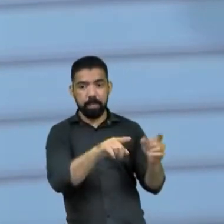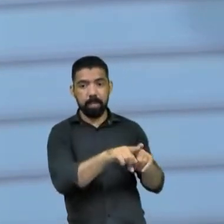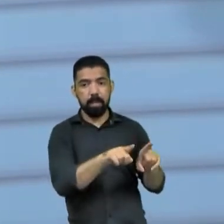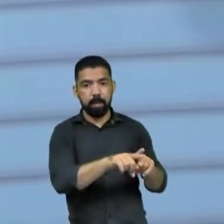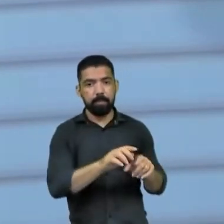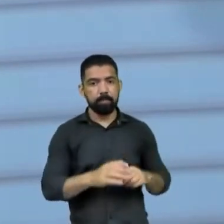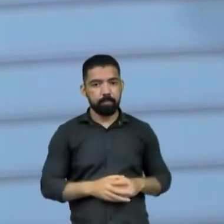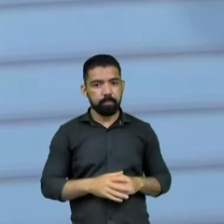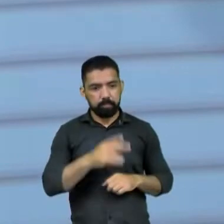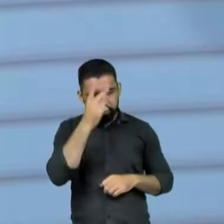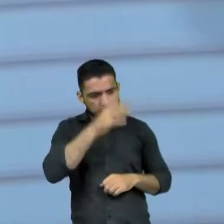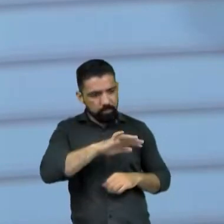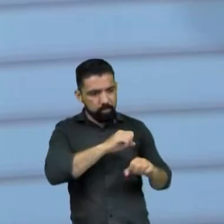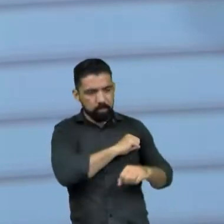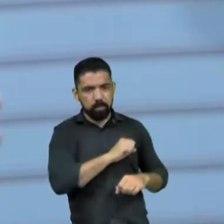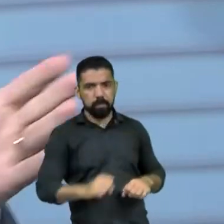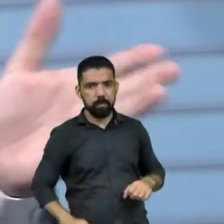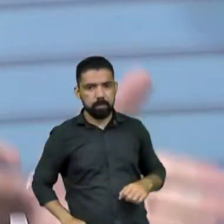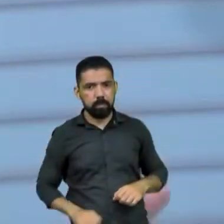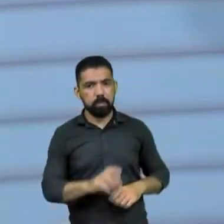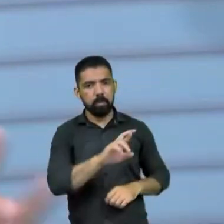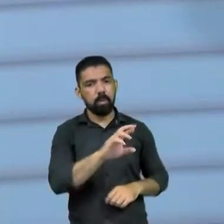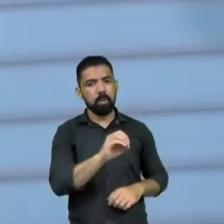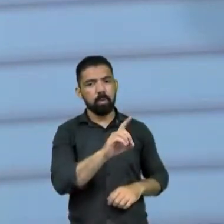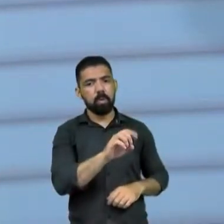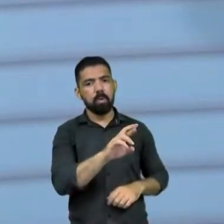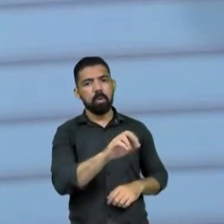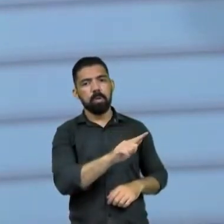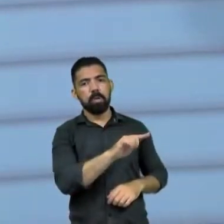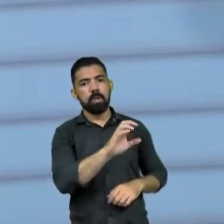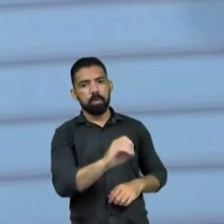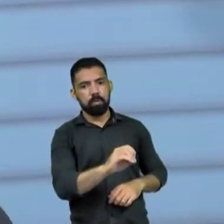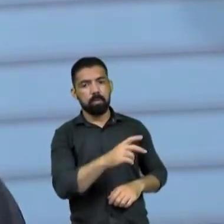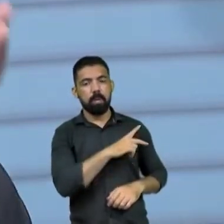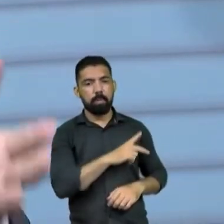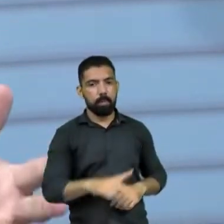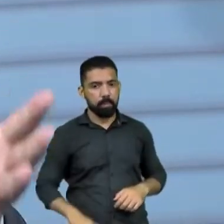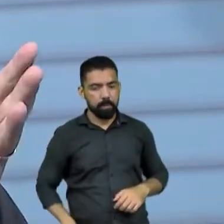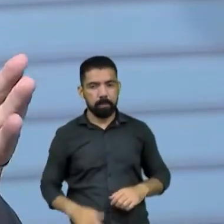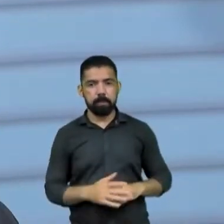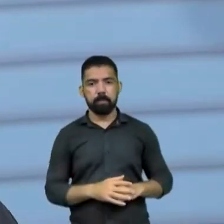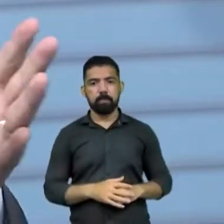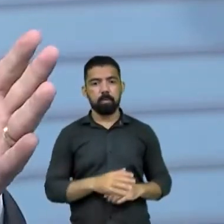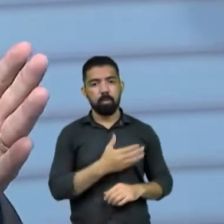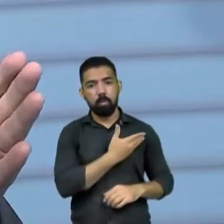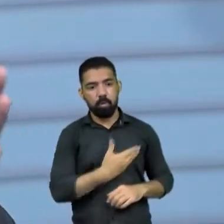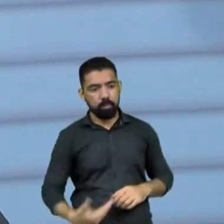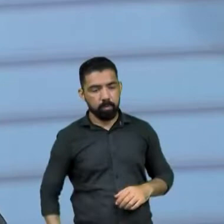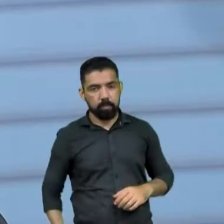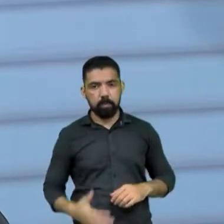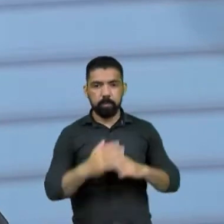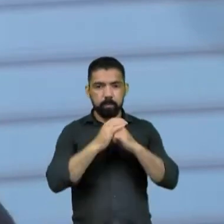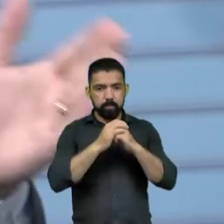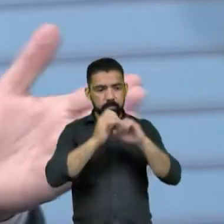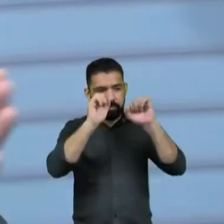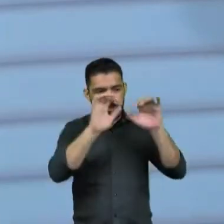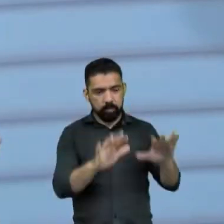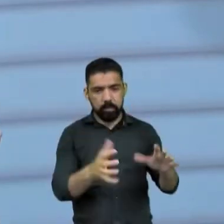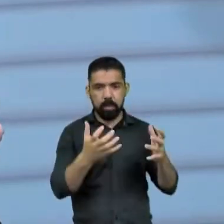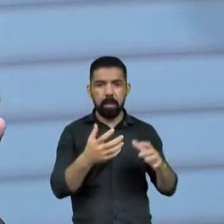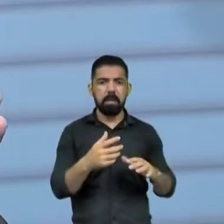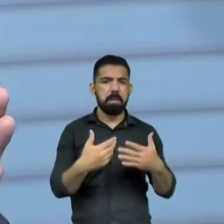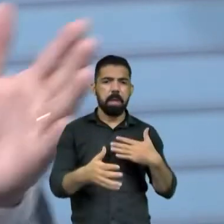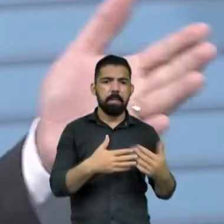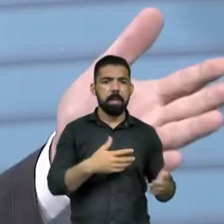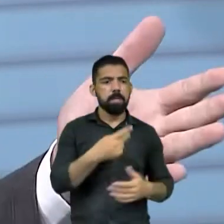Oramos pelo pelo Senado pelo Rodrigo Pacheco nós Oramos pelo presidente dessa casa nós Oramos pelo pelo pelo Governador Independente se ele é de do partido A B ou